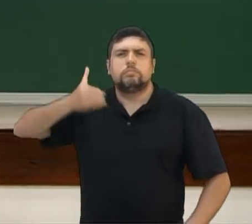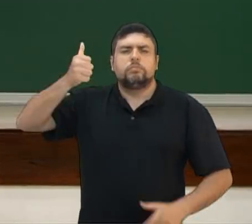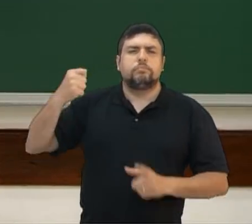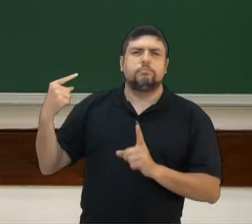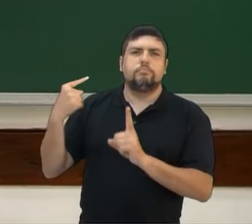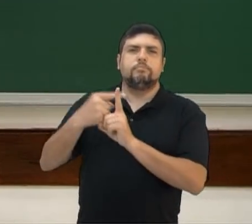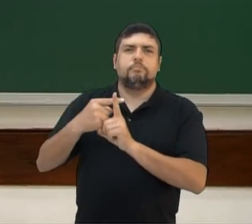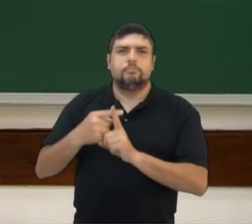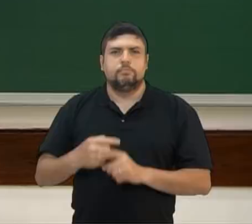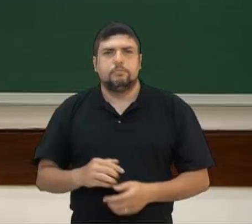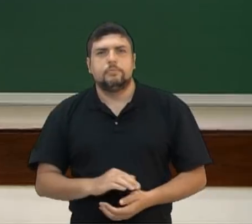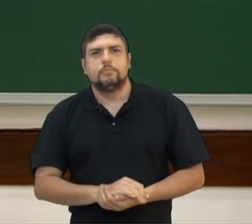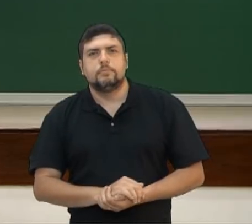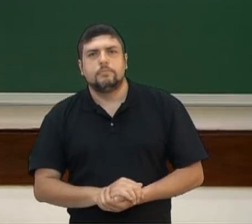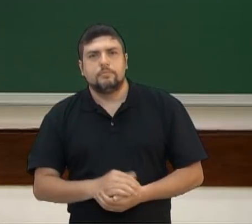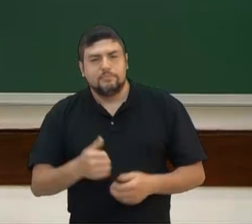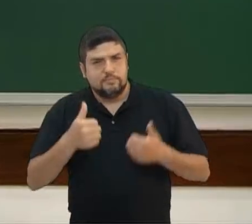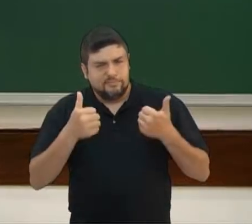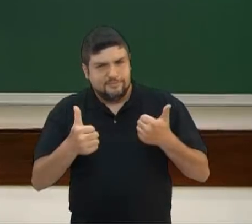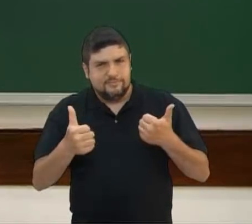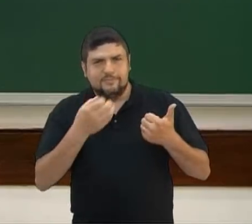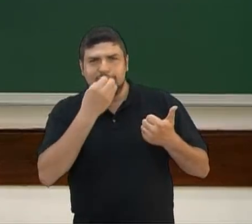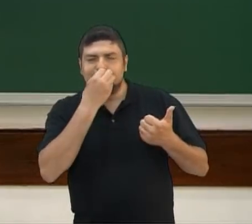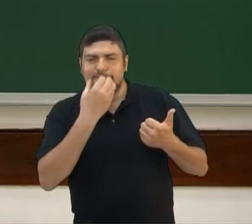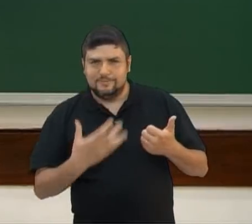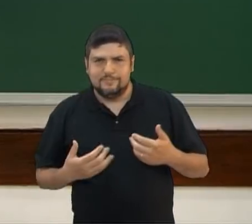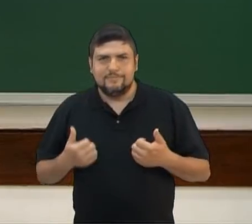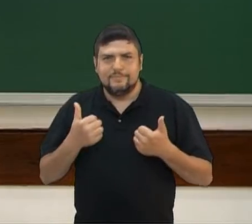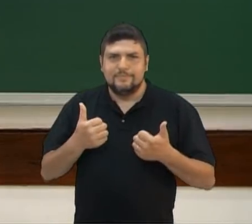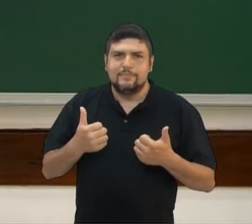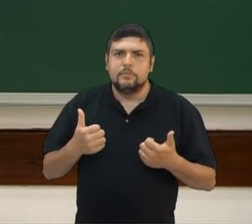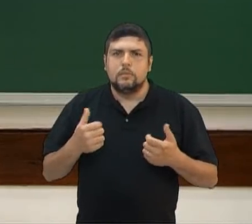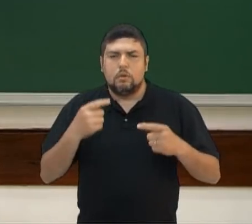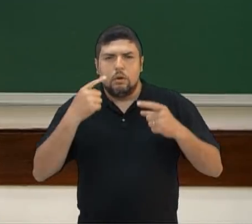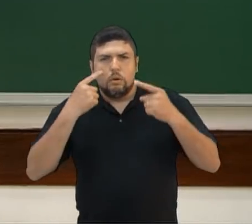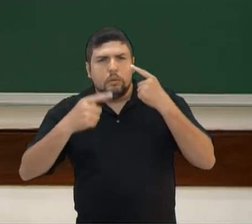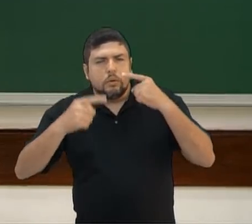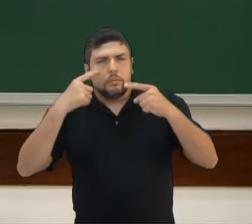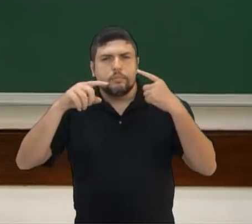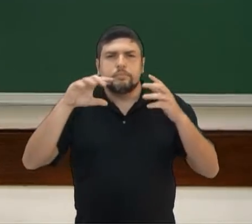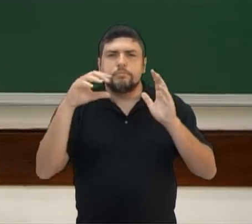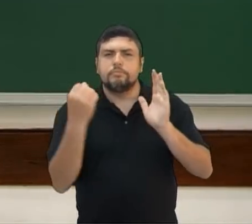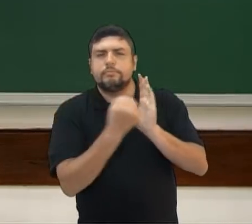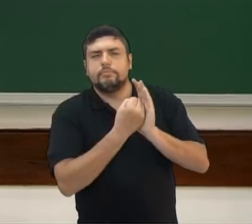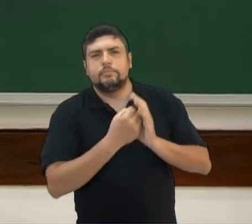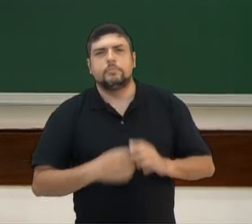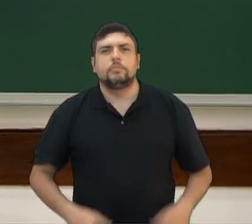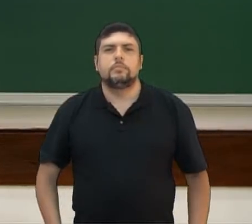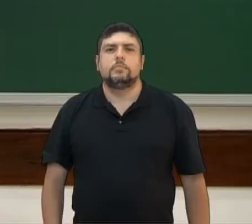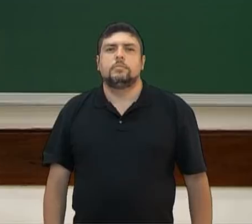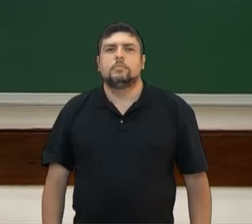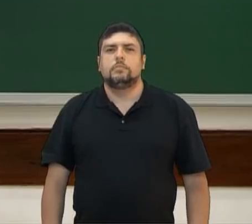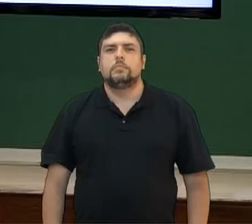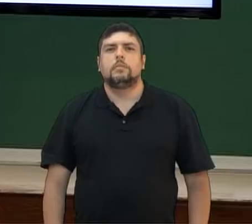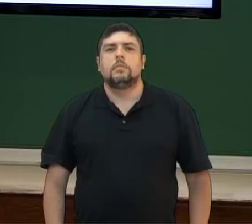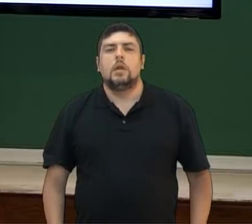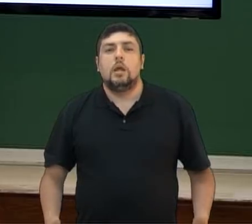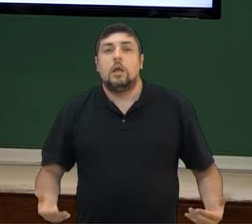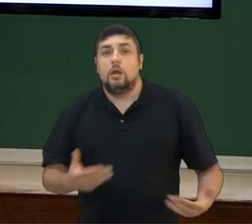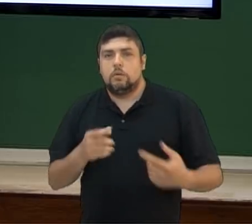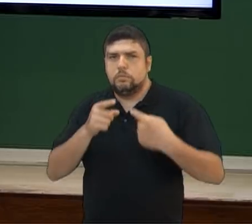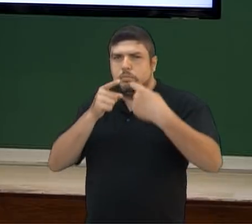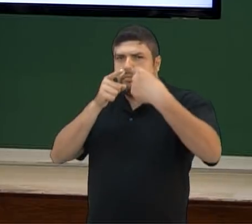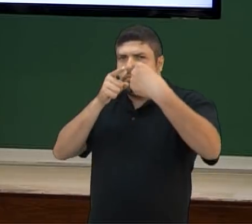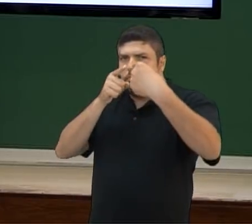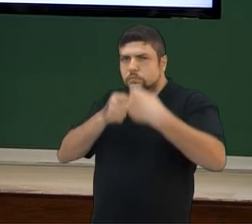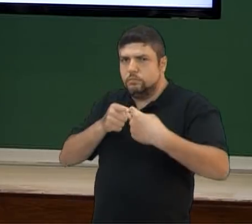bem? Estamos descobrindo aqui juntos um pouquinho dos símbolos sagrados? Bom, vamos em frente. Agora chegou